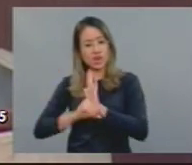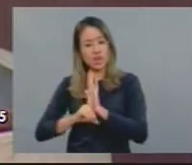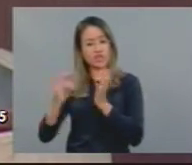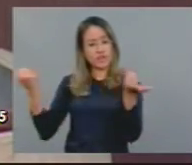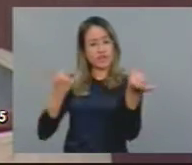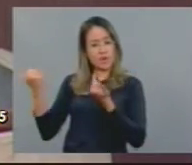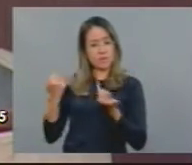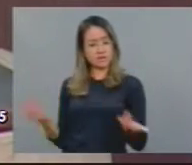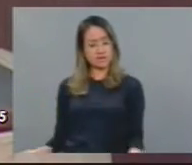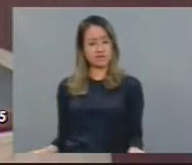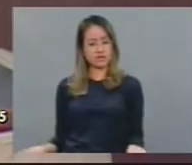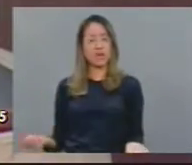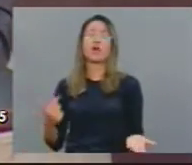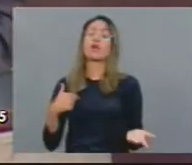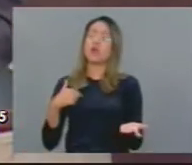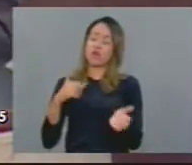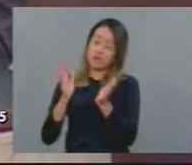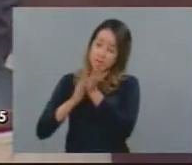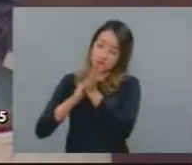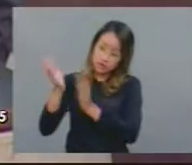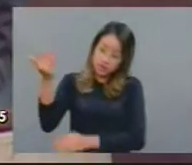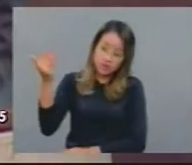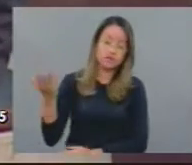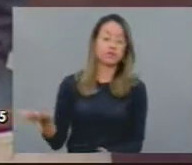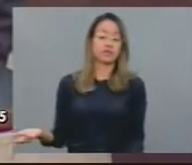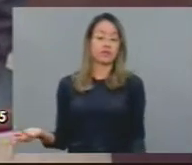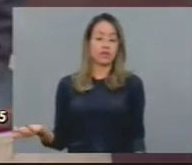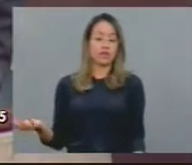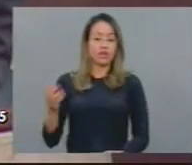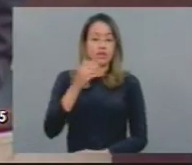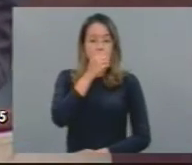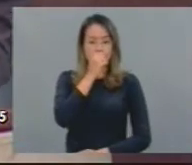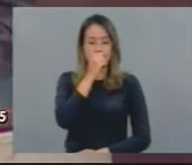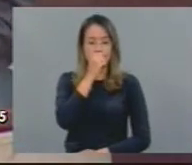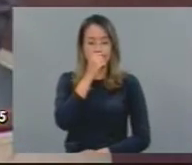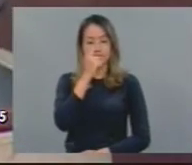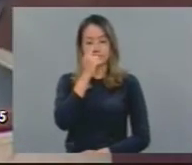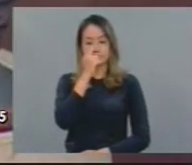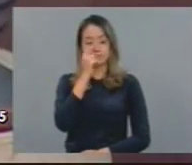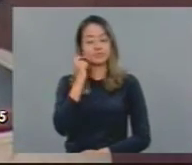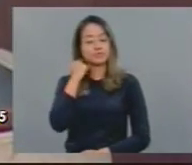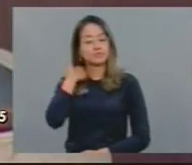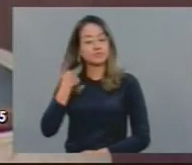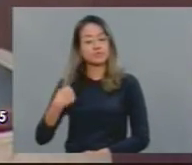investigadas, os torturadores passam a torturar mais, há uma